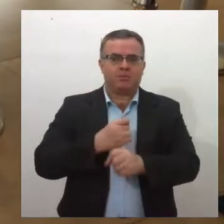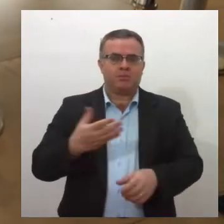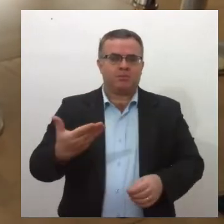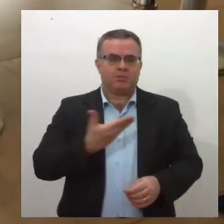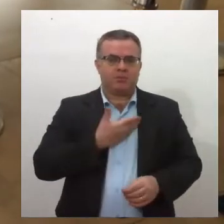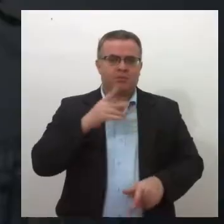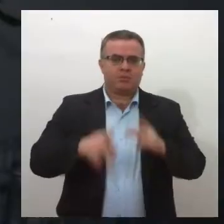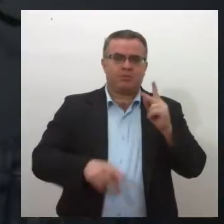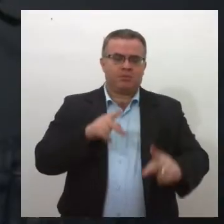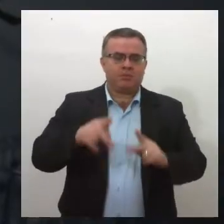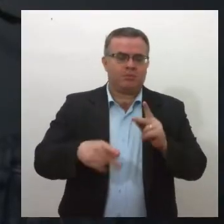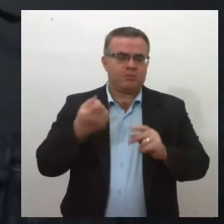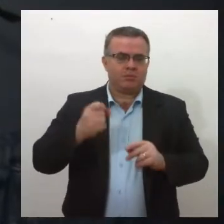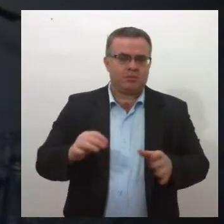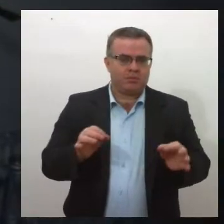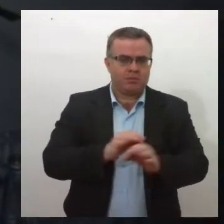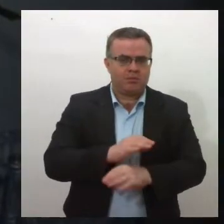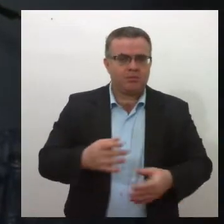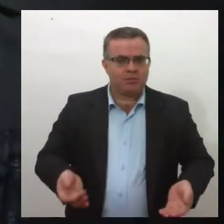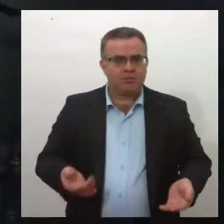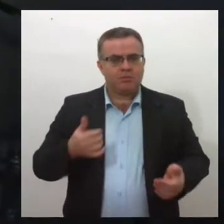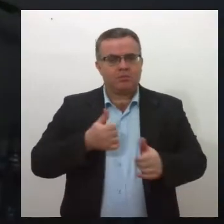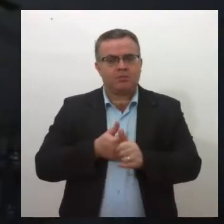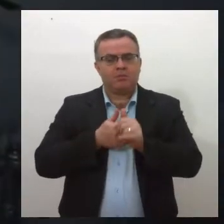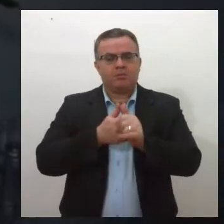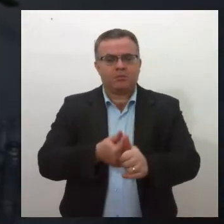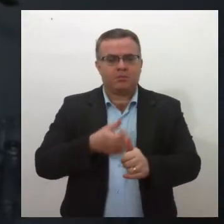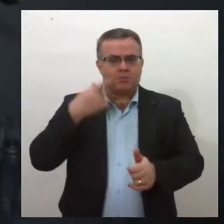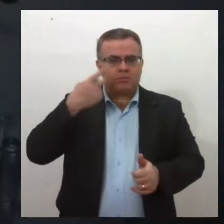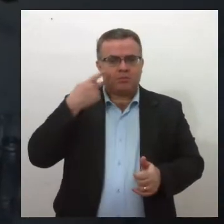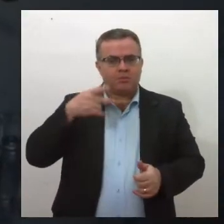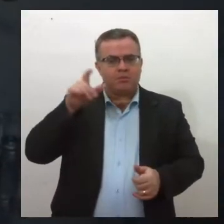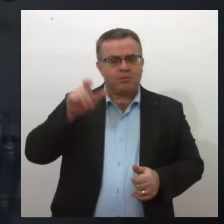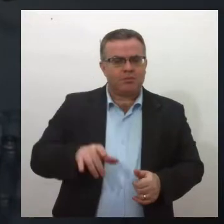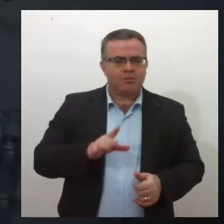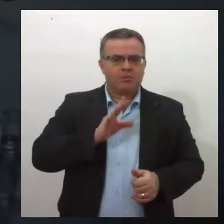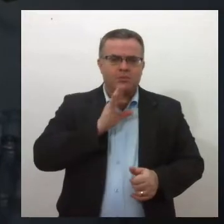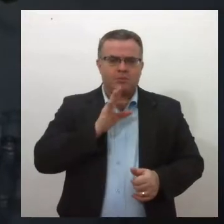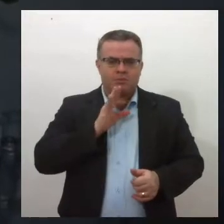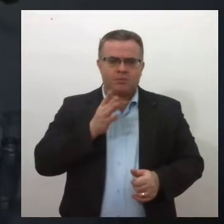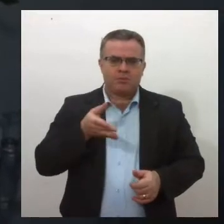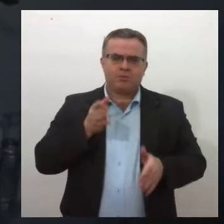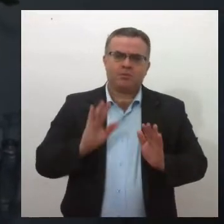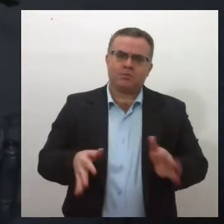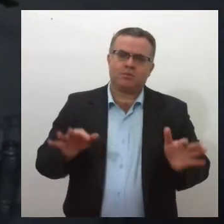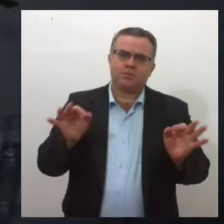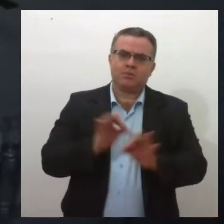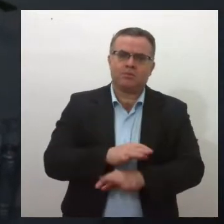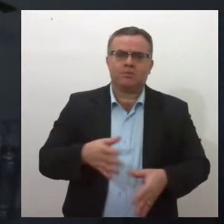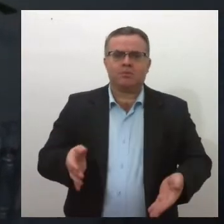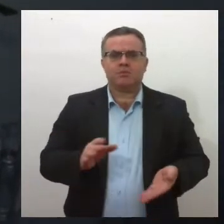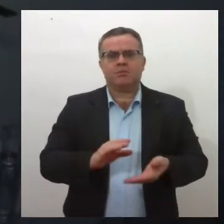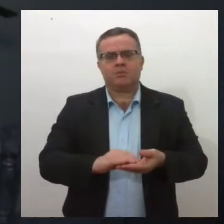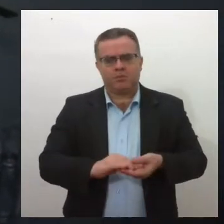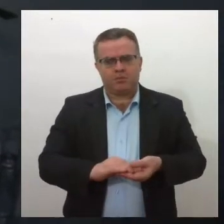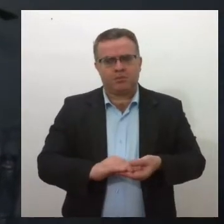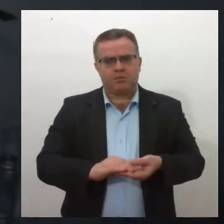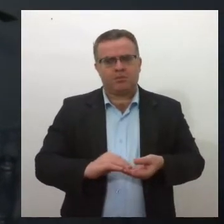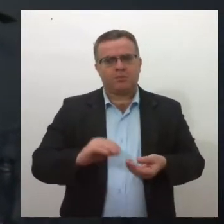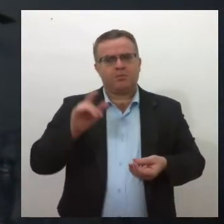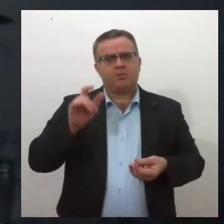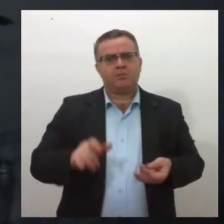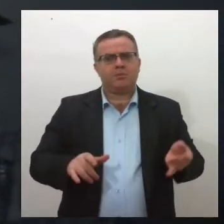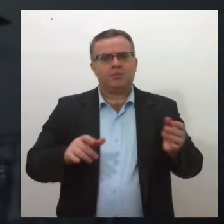povo sergipano. Eu acompanho a política de Reinaldo Moura de perto, né? Porque é